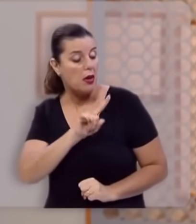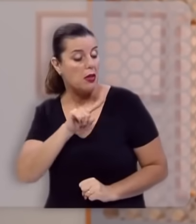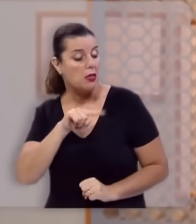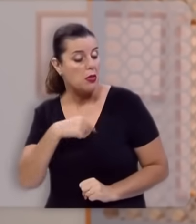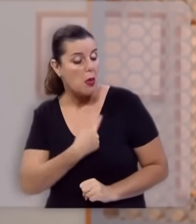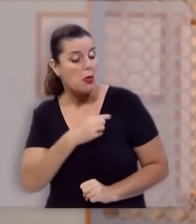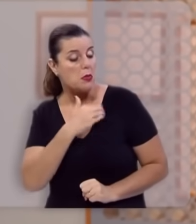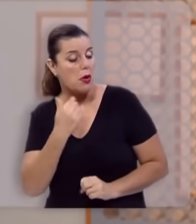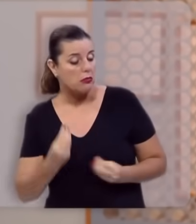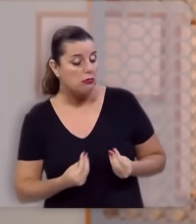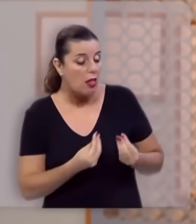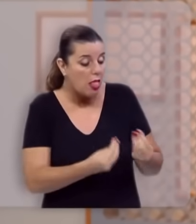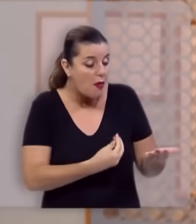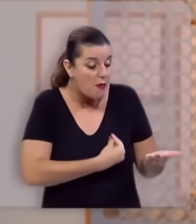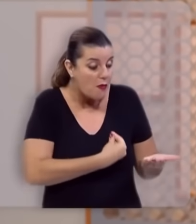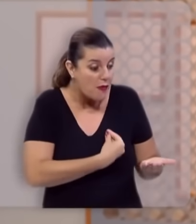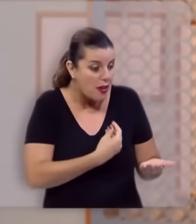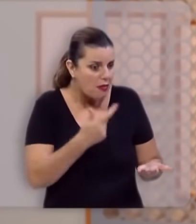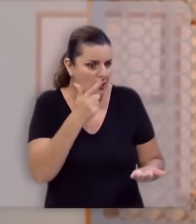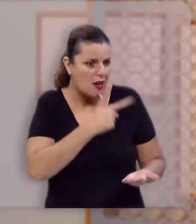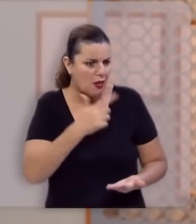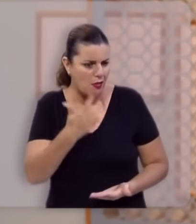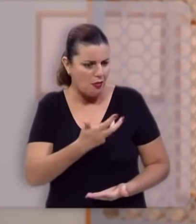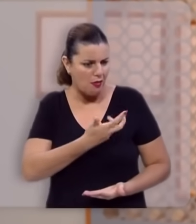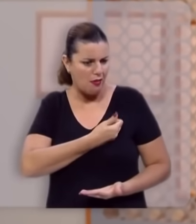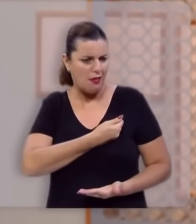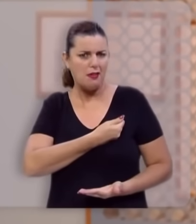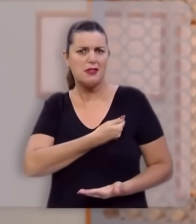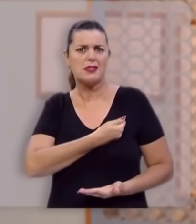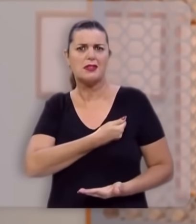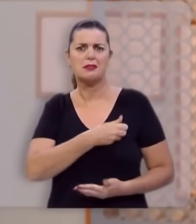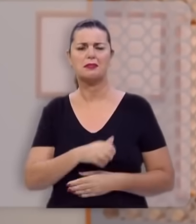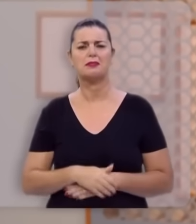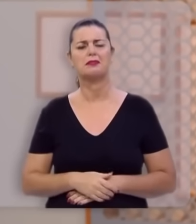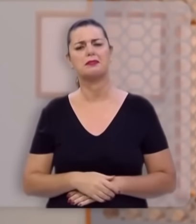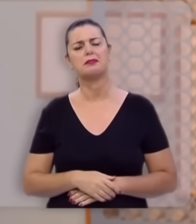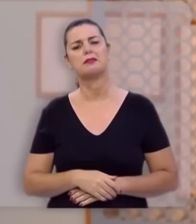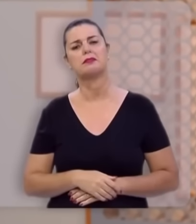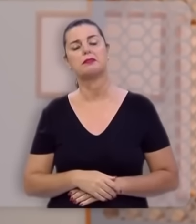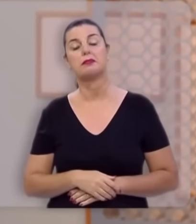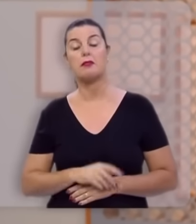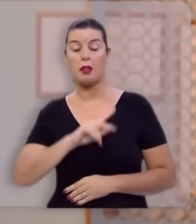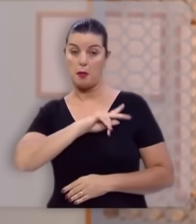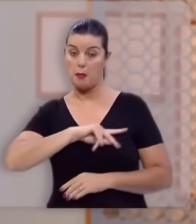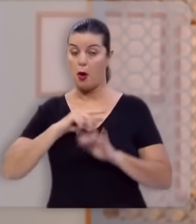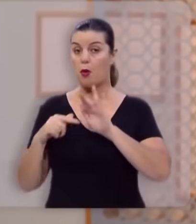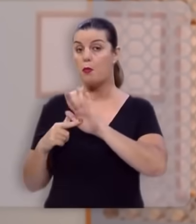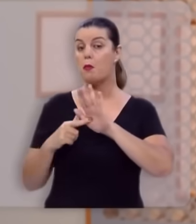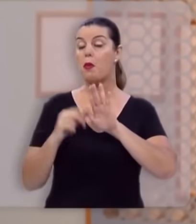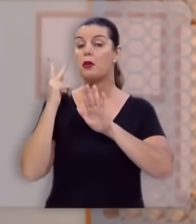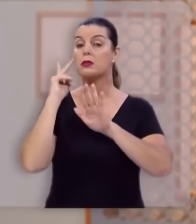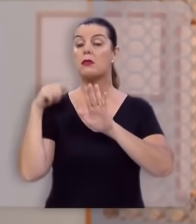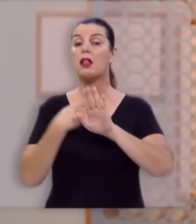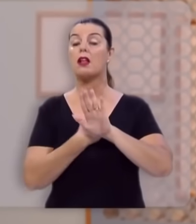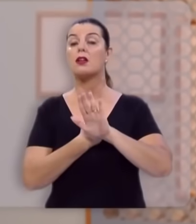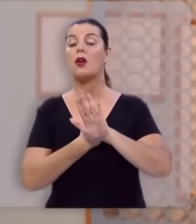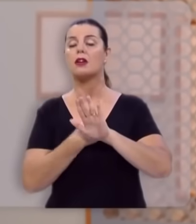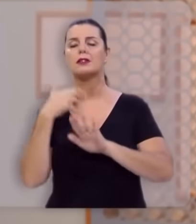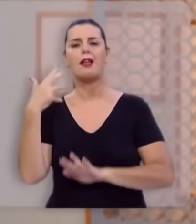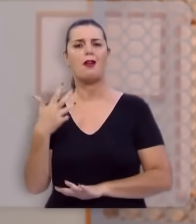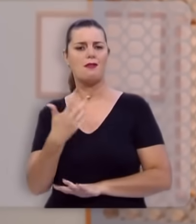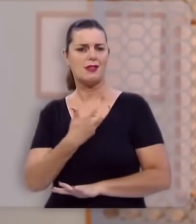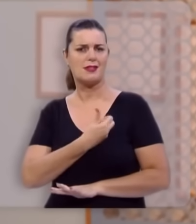nos deu vida juntamente com Cristo, pela graça sois salvos. Então, Paulo vai mostrar para nós, que a